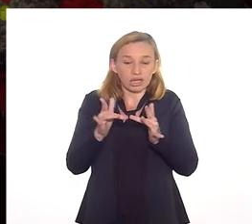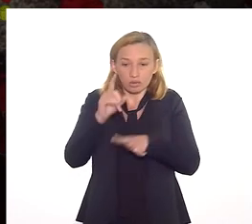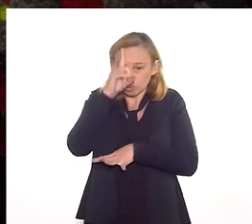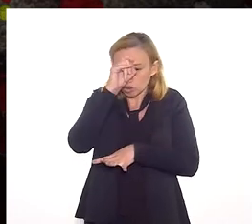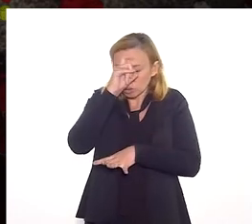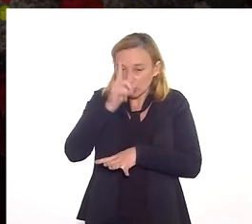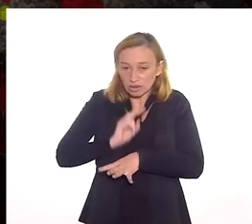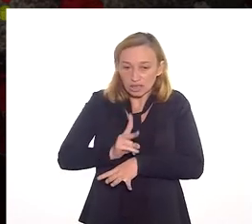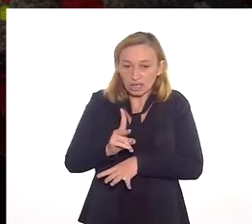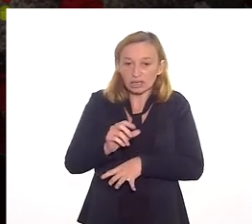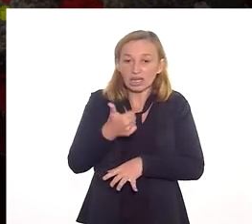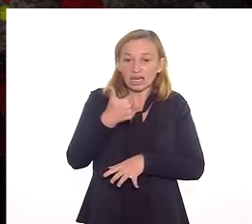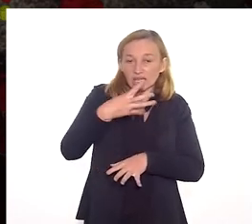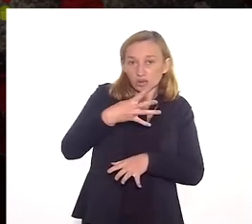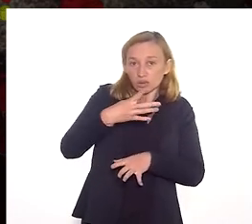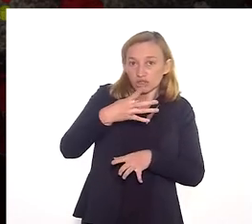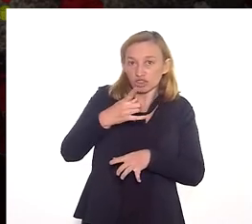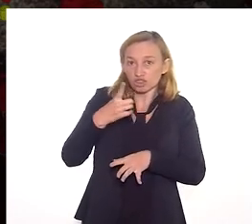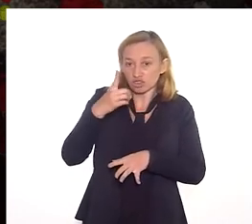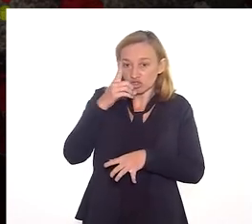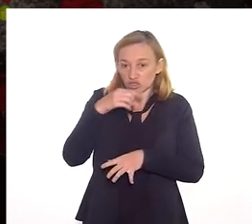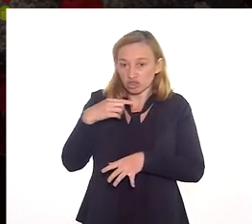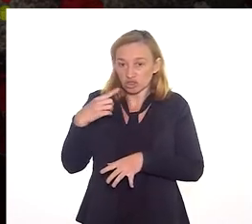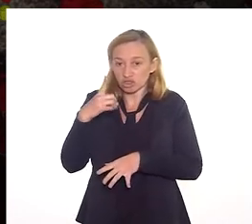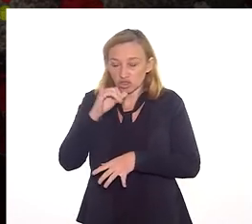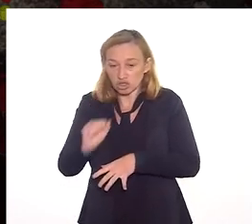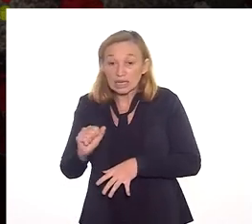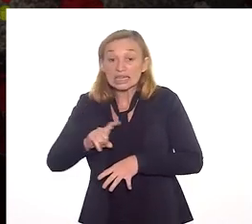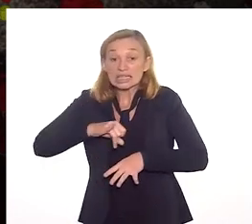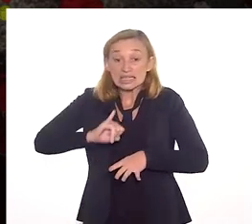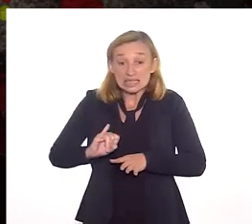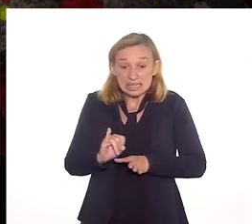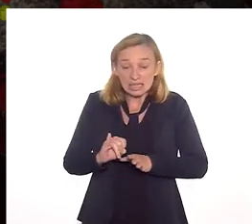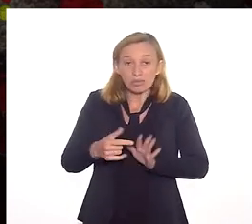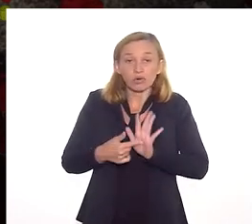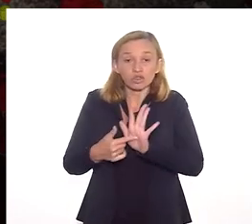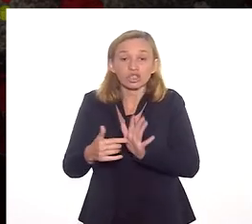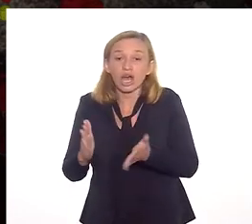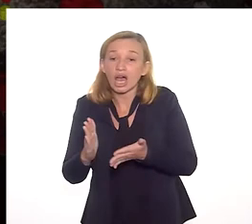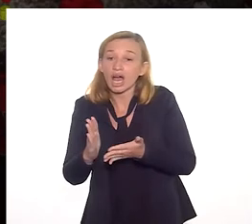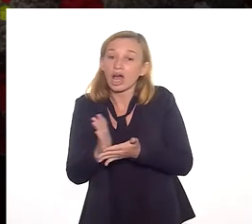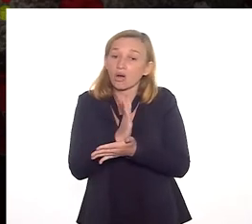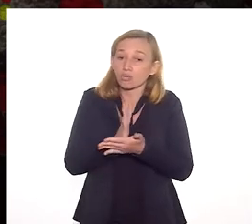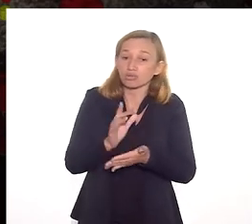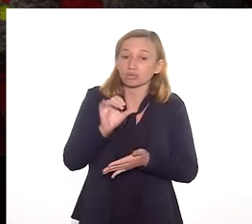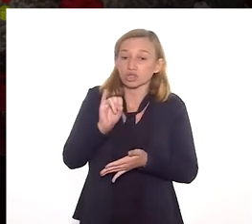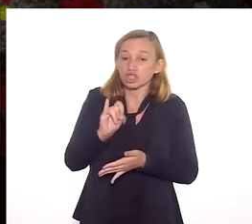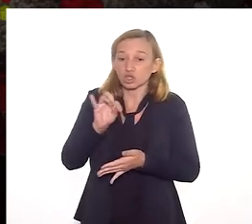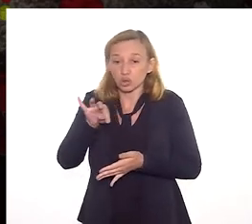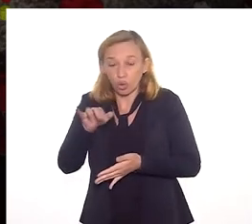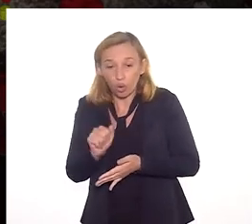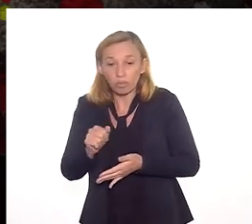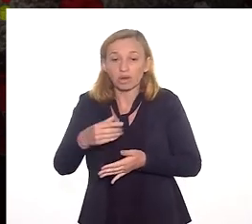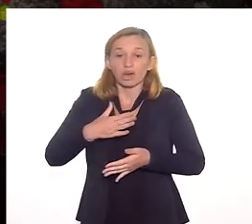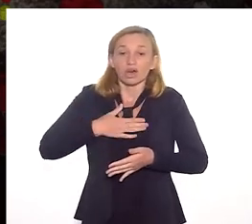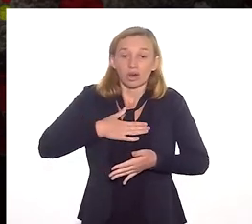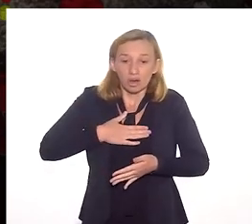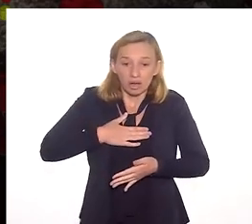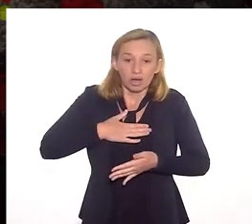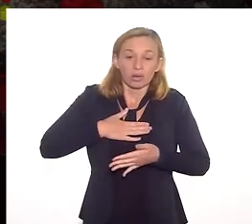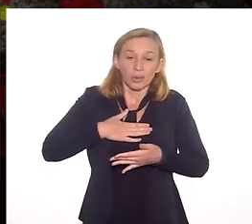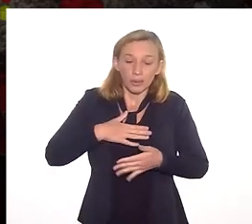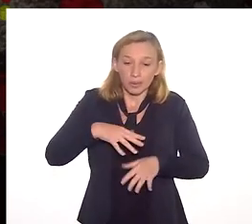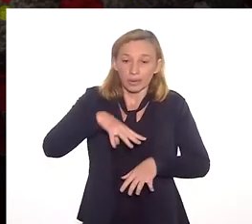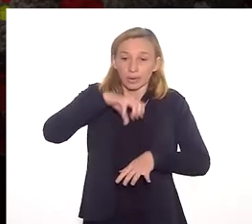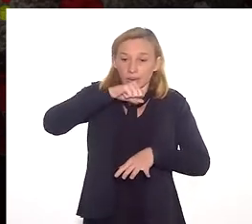com o hospital pelos próximos 14 dias. E caso ela apresente algum sinal de alarme, de alerta, falta de